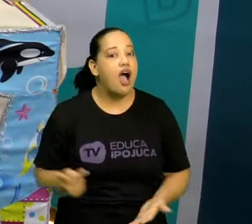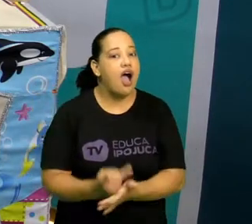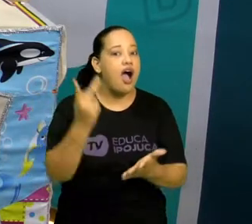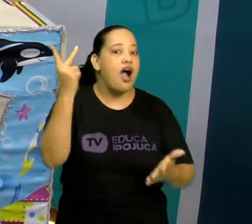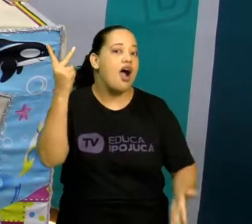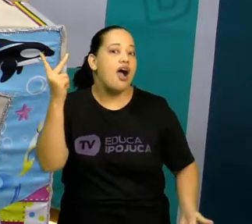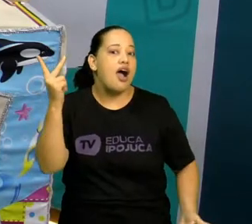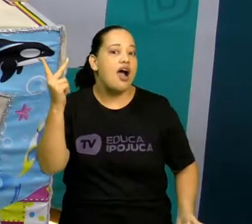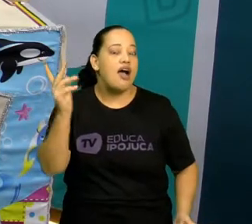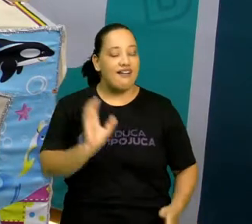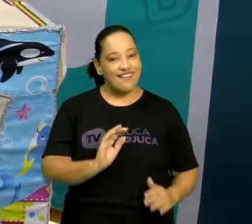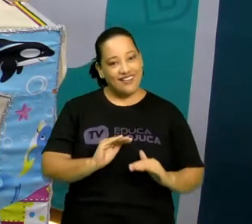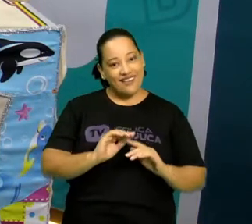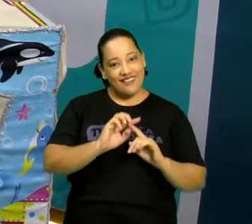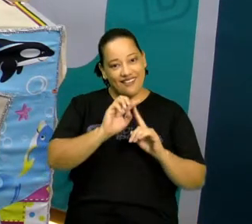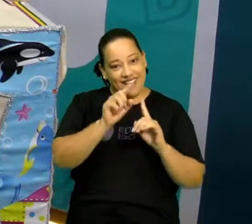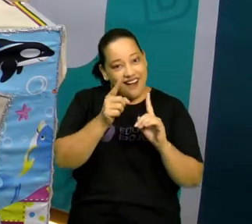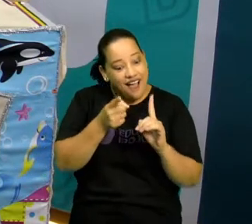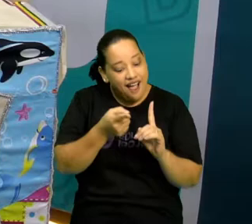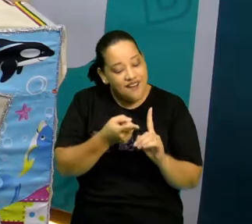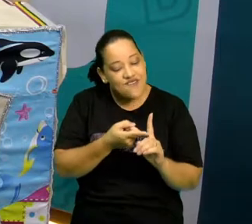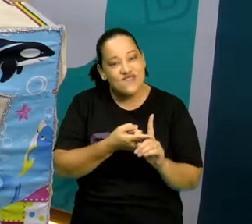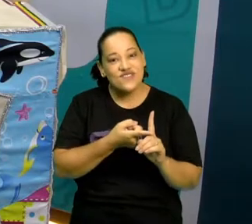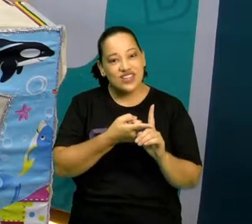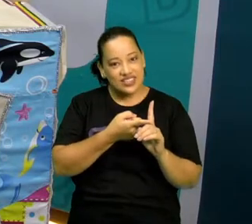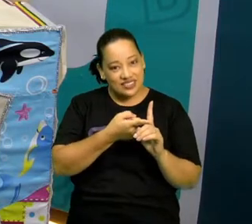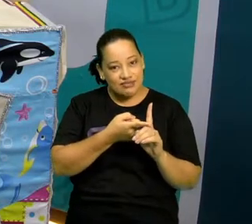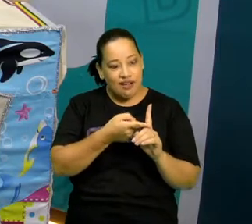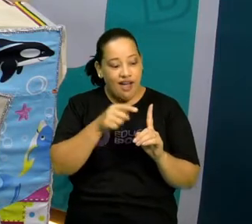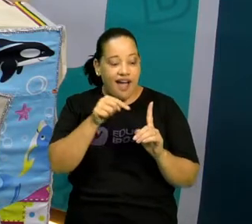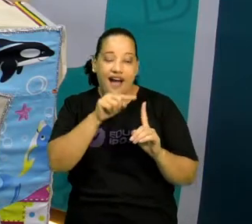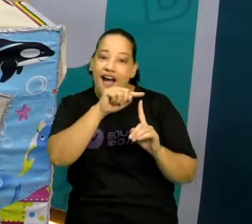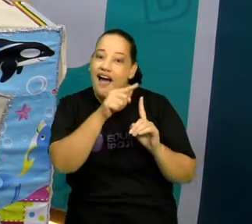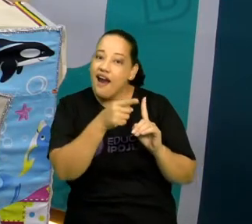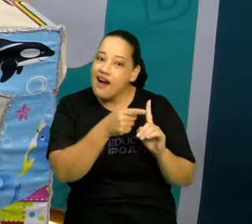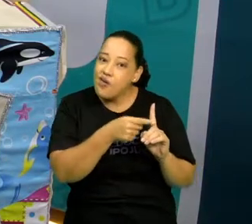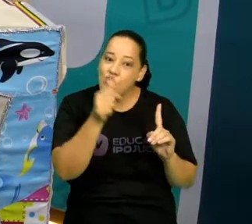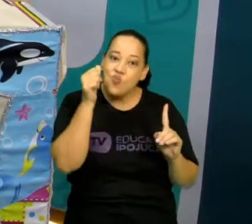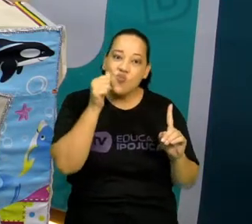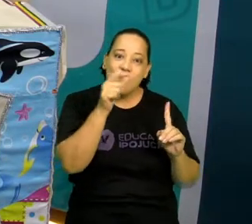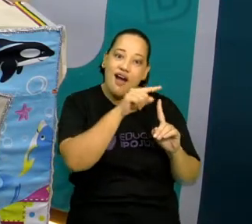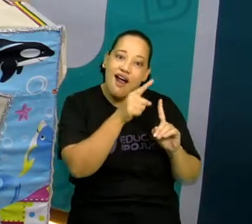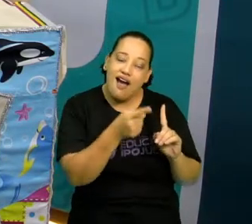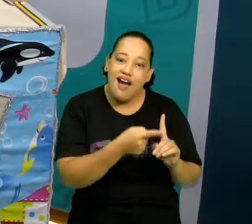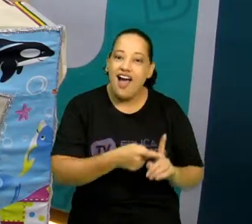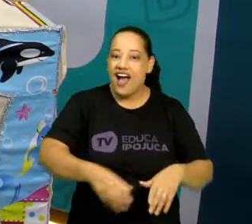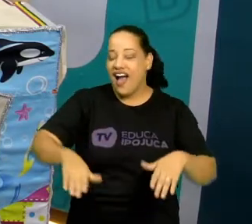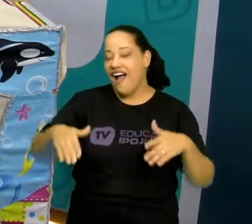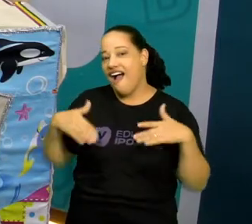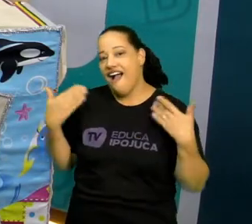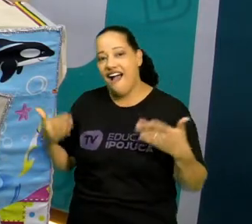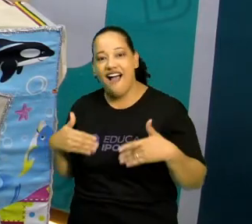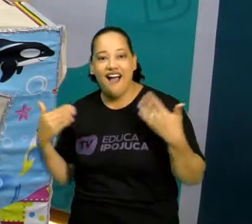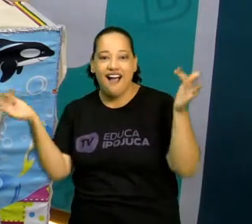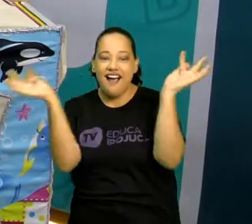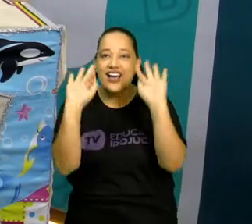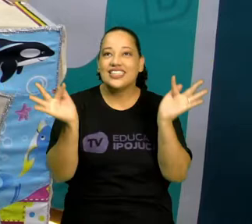descobriu que estava grávida, Leiturinha. Mas foi uma festa, ela ficou tão feliz,